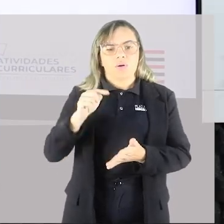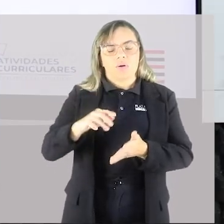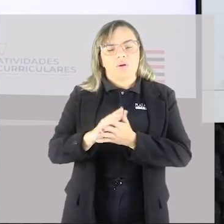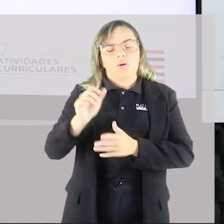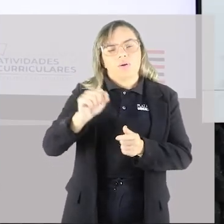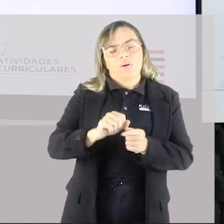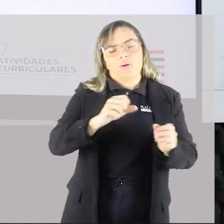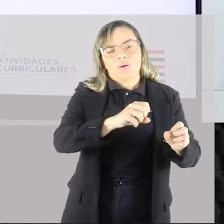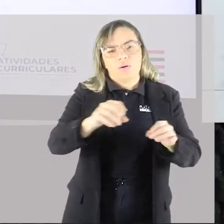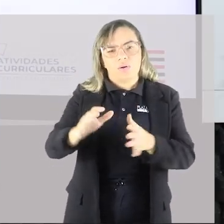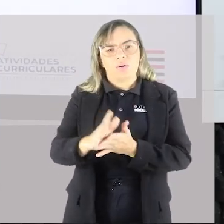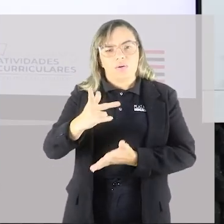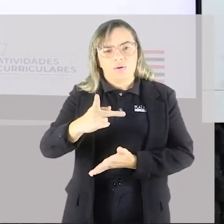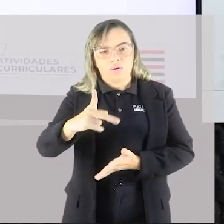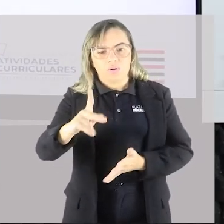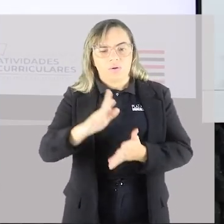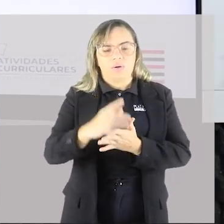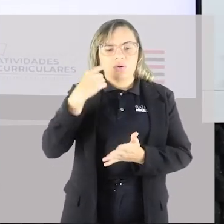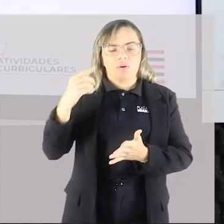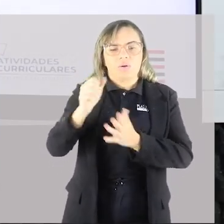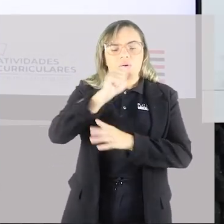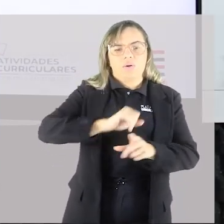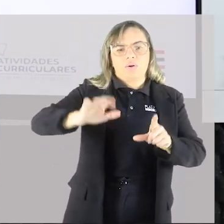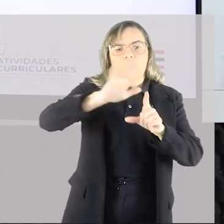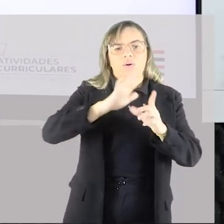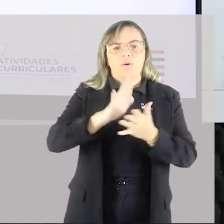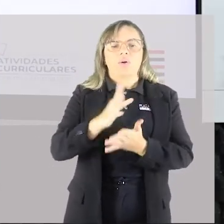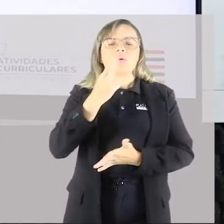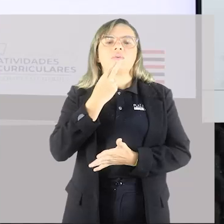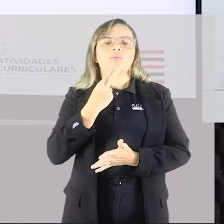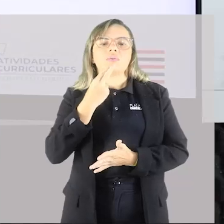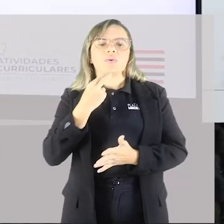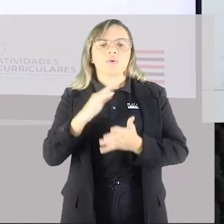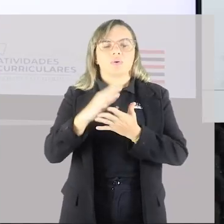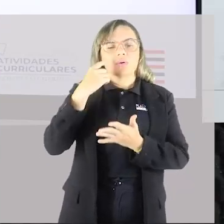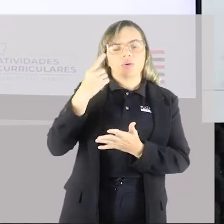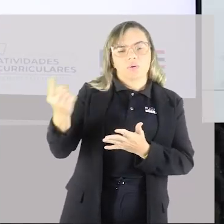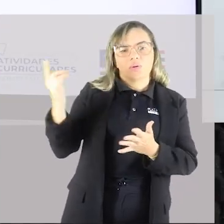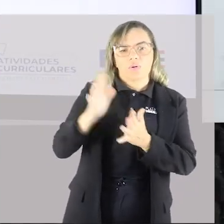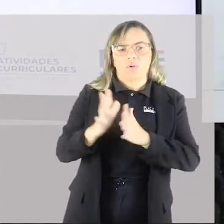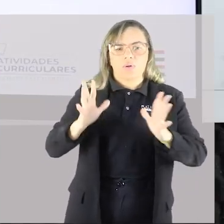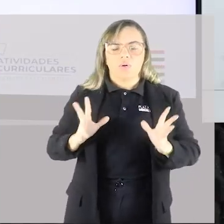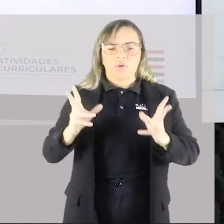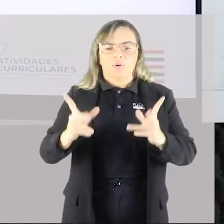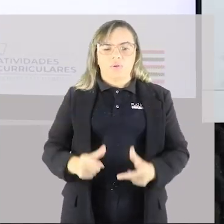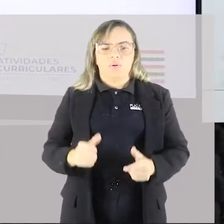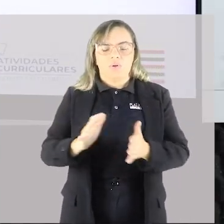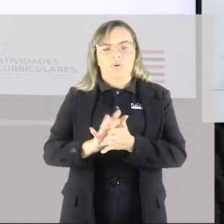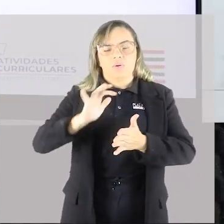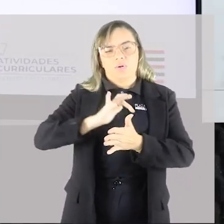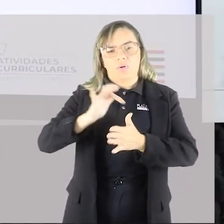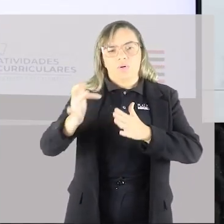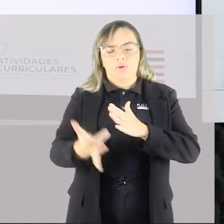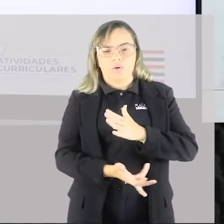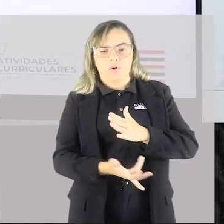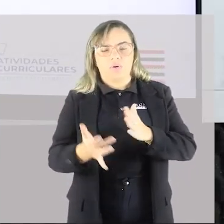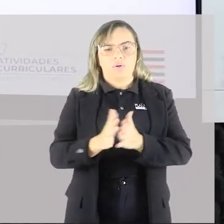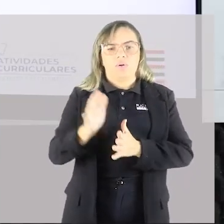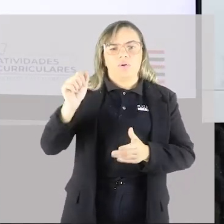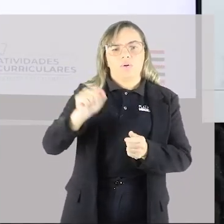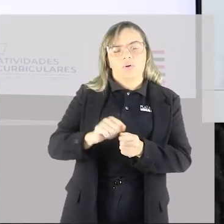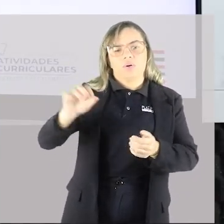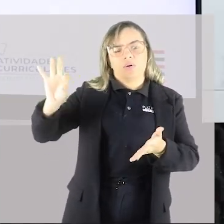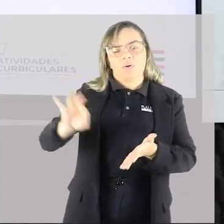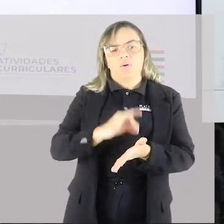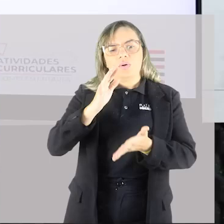tá? Também vejam lá na plataforma Gonçalves Dias, em todas as redes sociais, façam sua